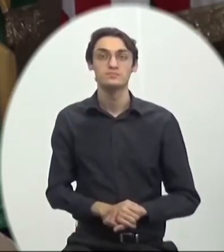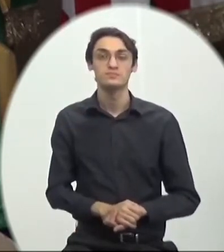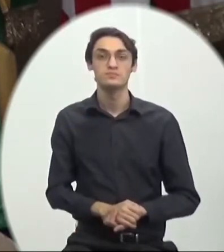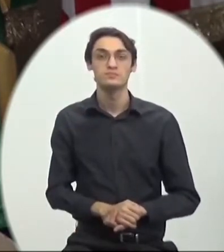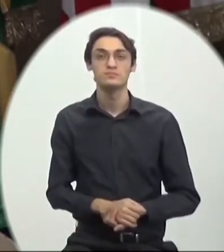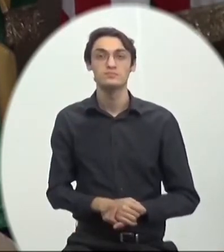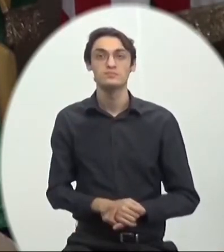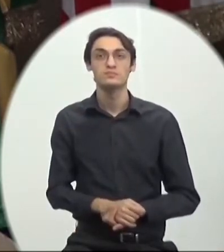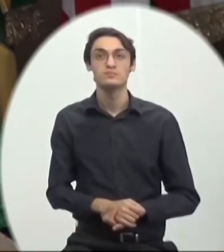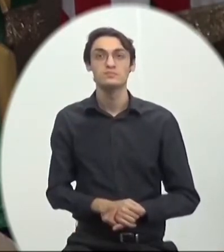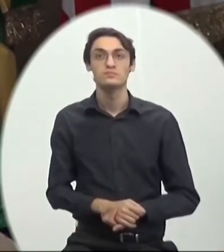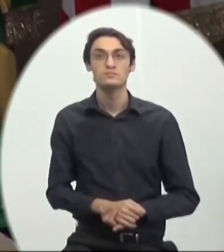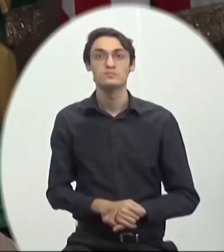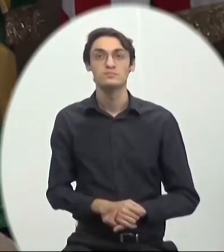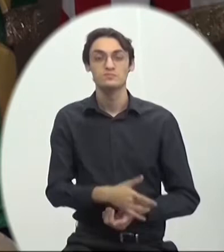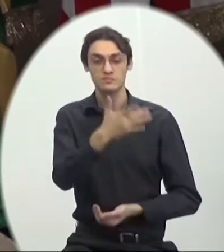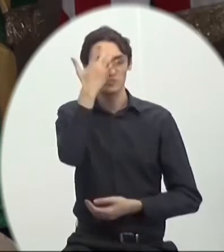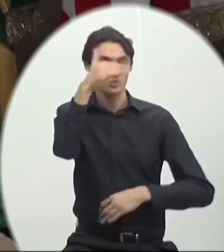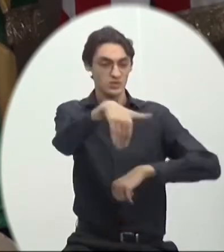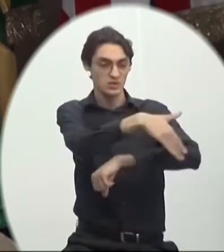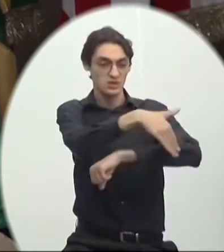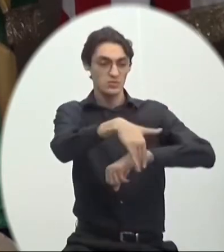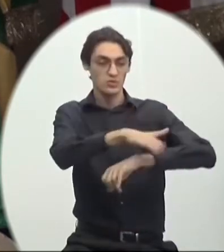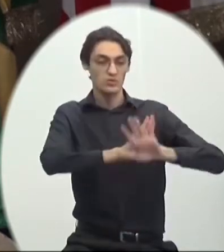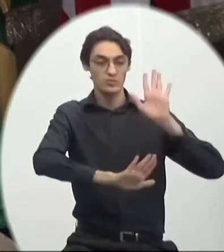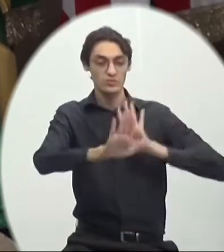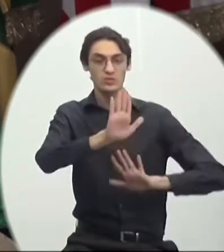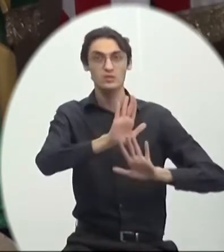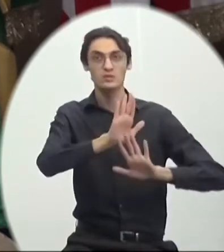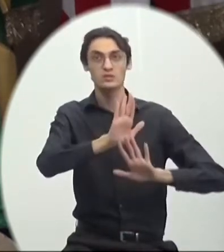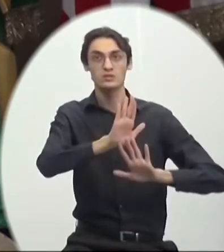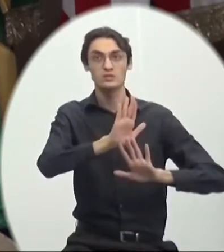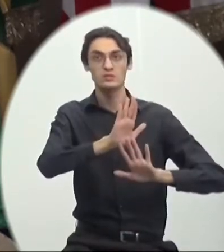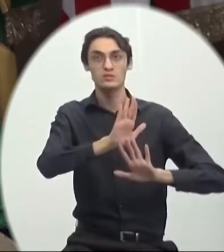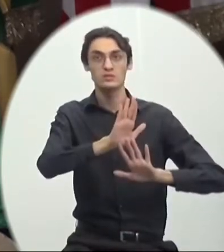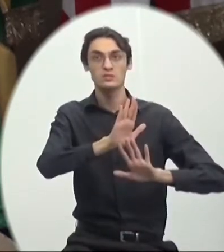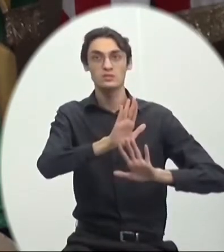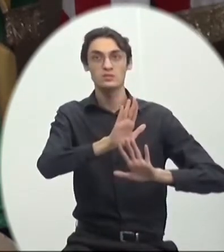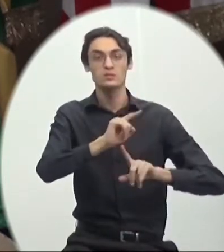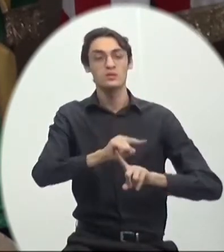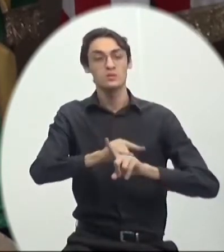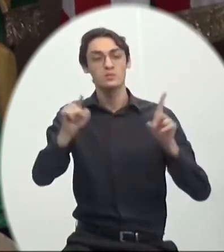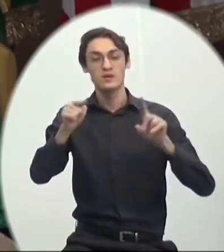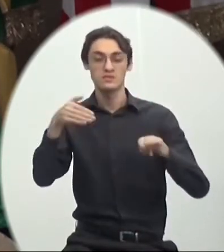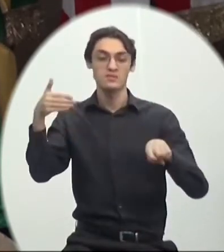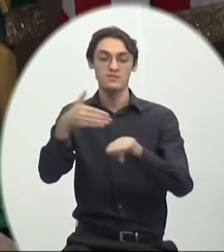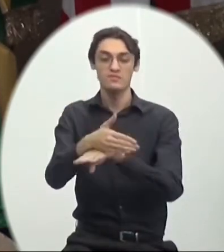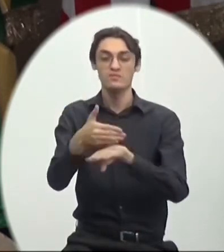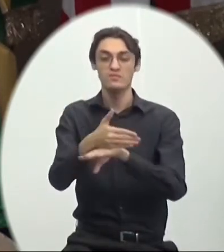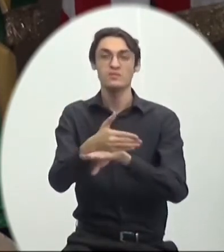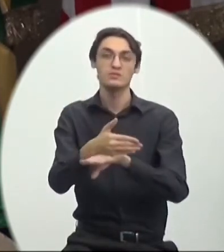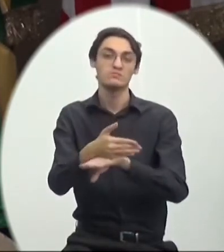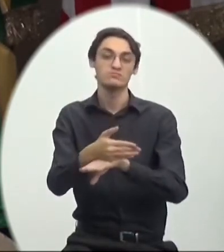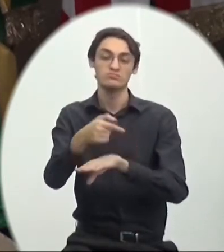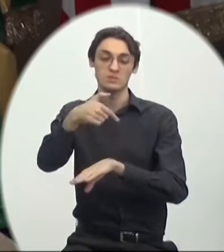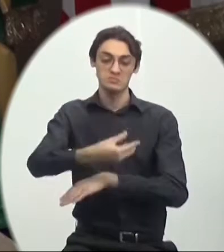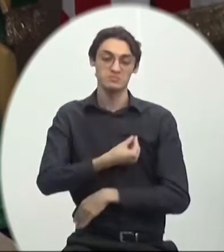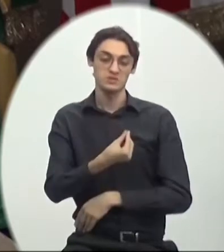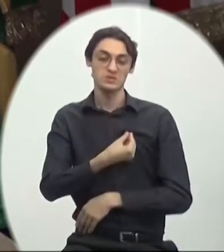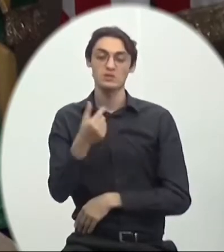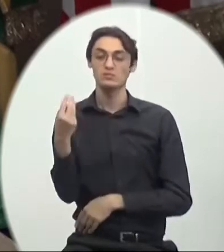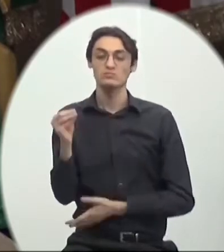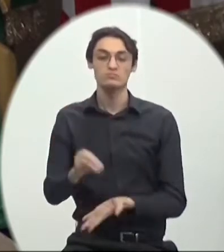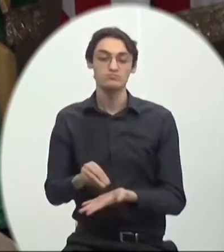gente vê pessoas na rua que se protegem, mas ao mesmo tempo deixam de participar. Então, acho que mais do que nunca está aberto, deverá abrir, né,